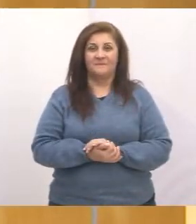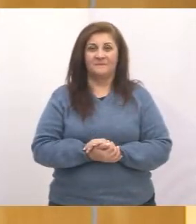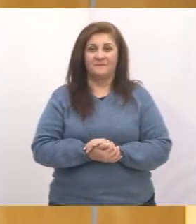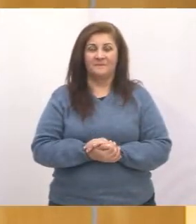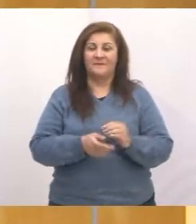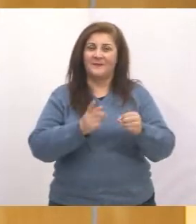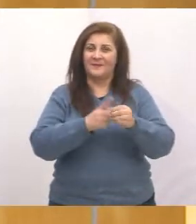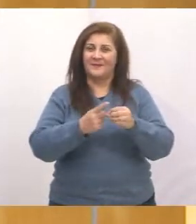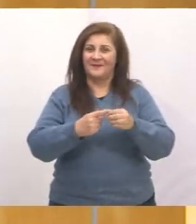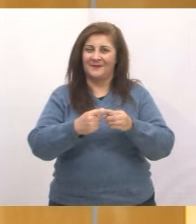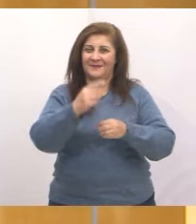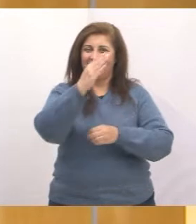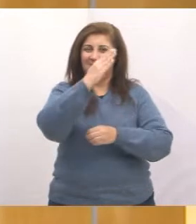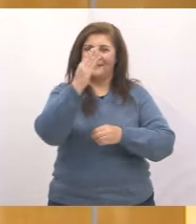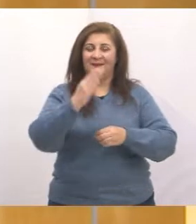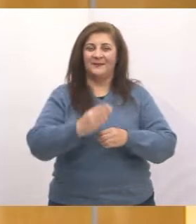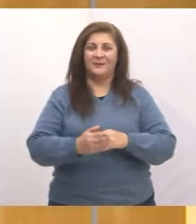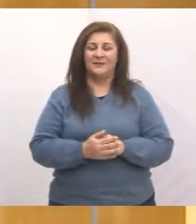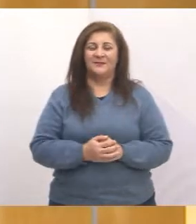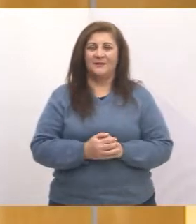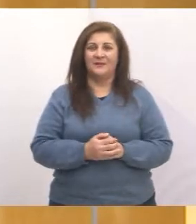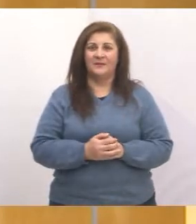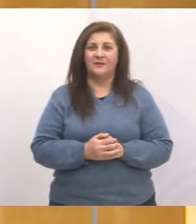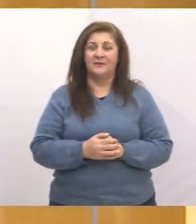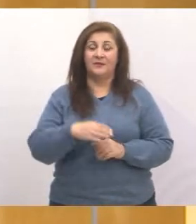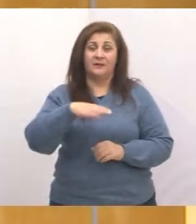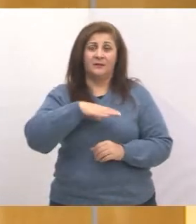municípios brasileiros tiveram que se adequar.